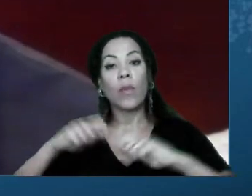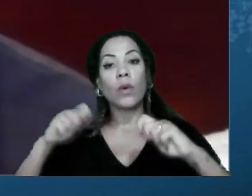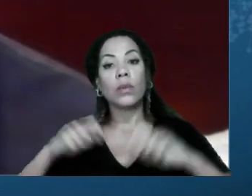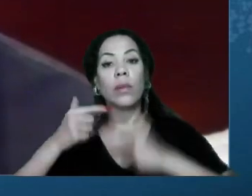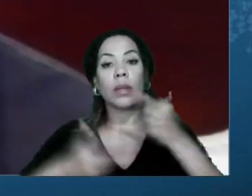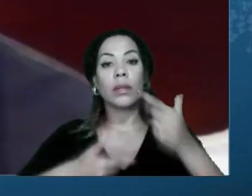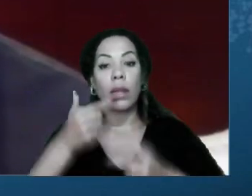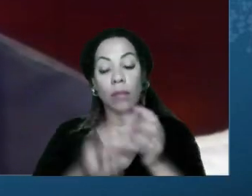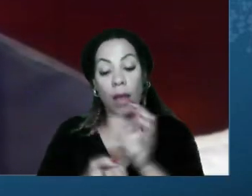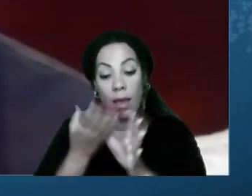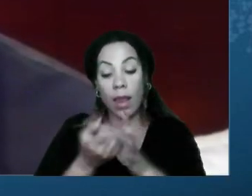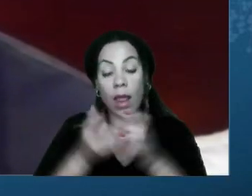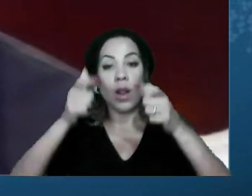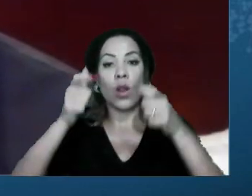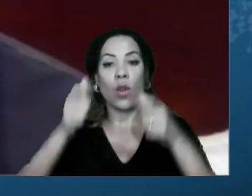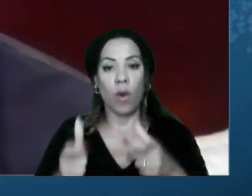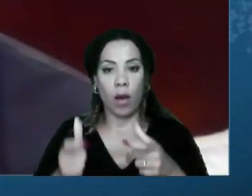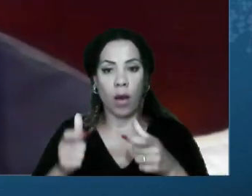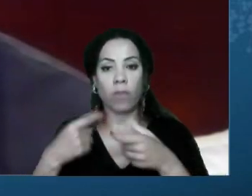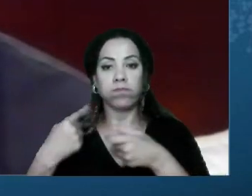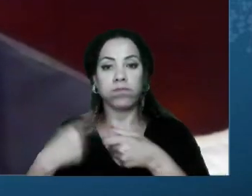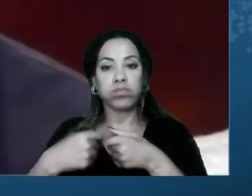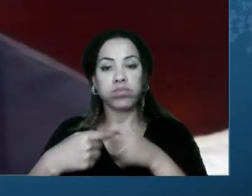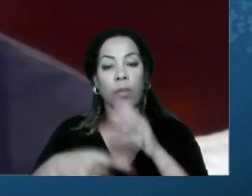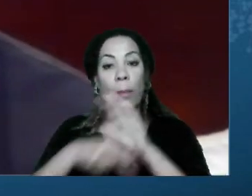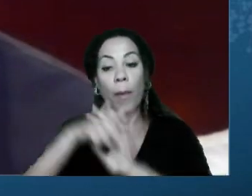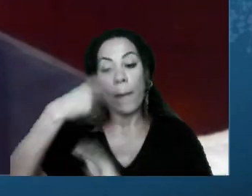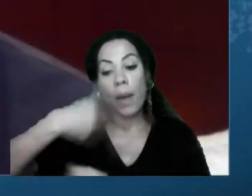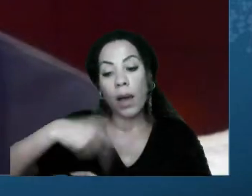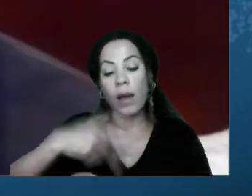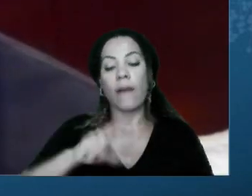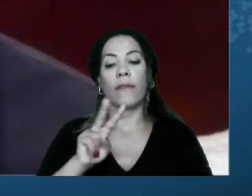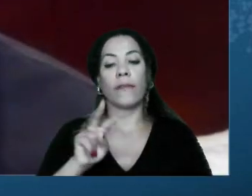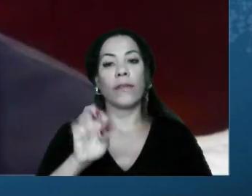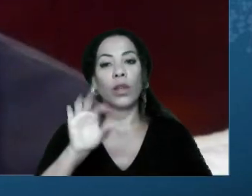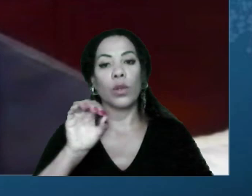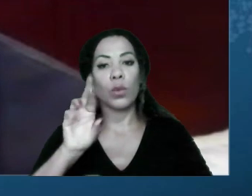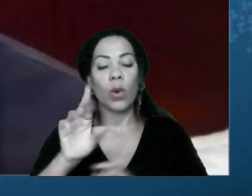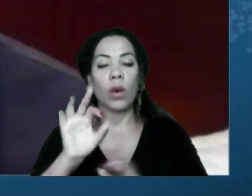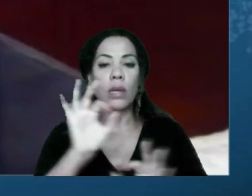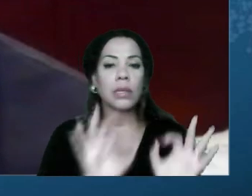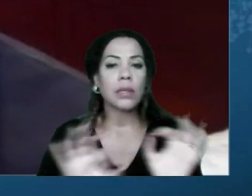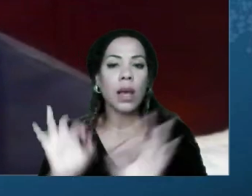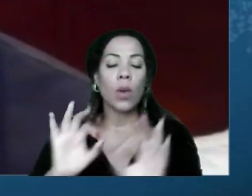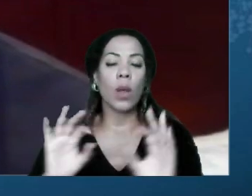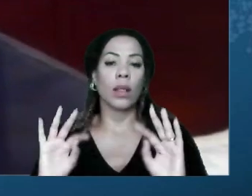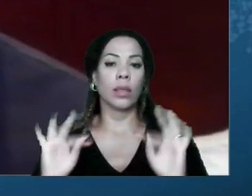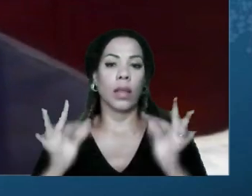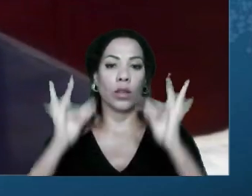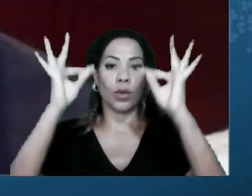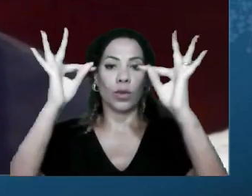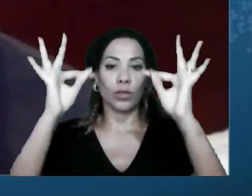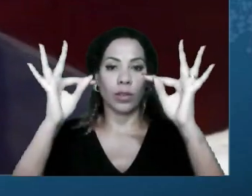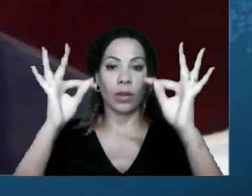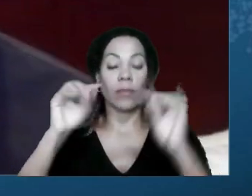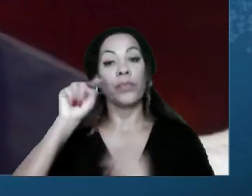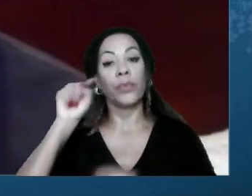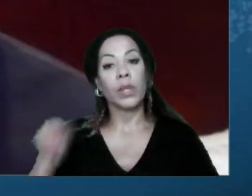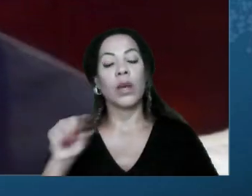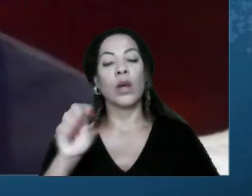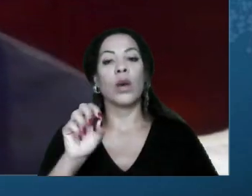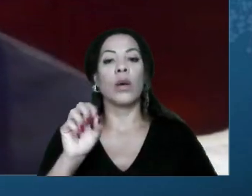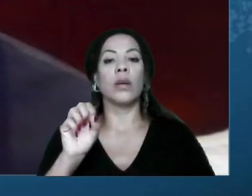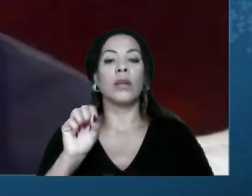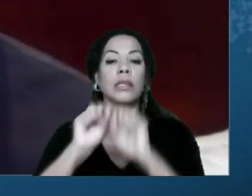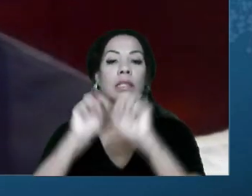produção local desses vetores e células e tecnologias para o Sistema Público de Saúde do Brasil,